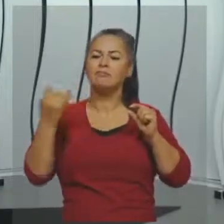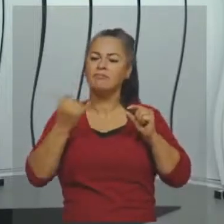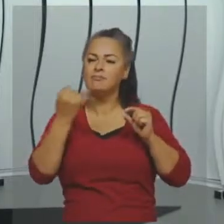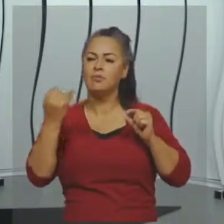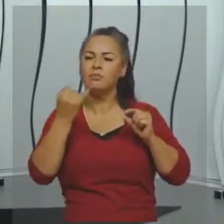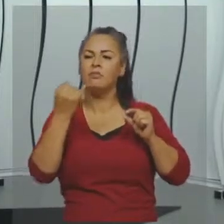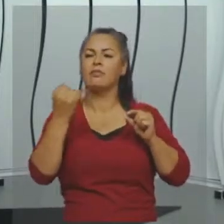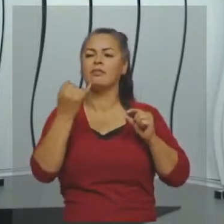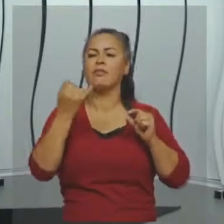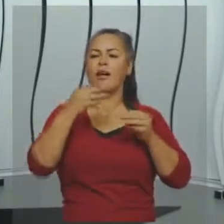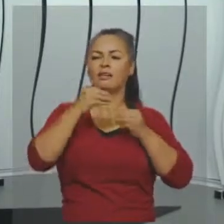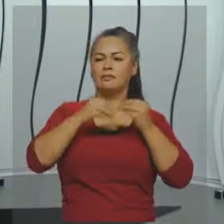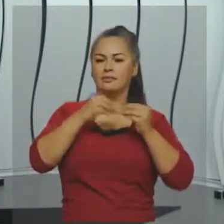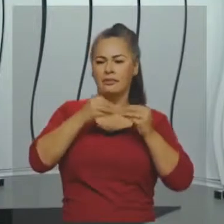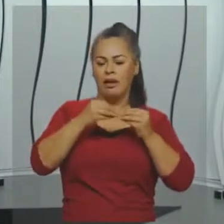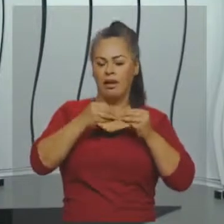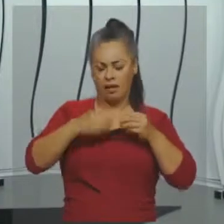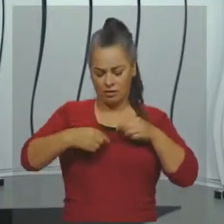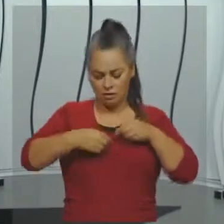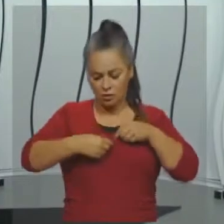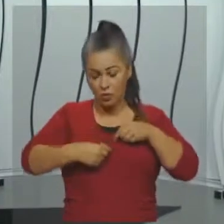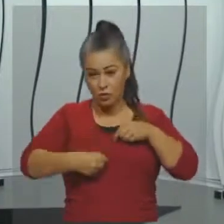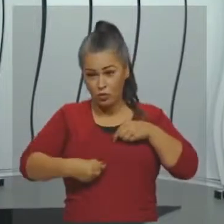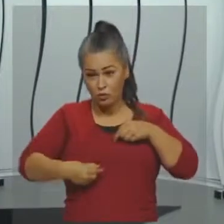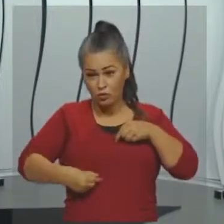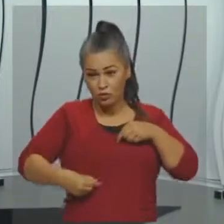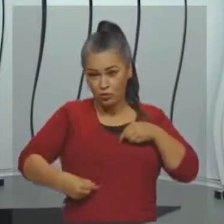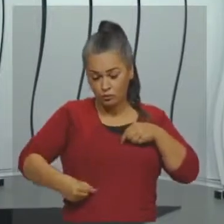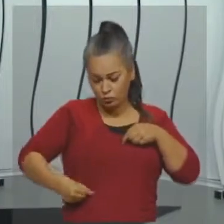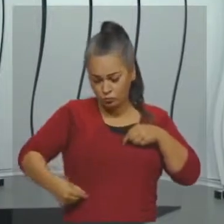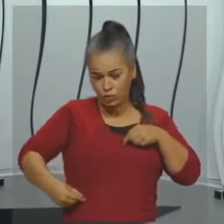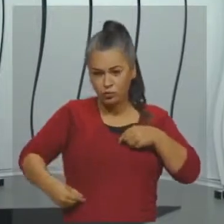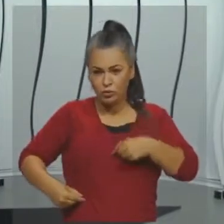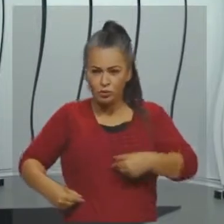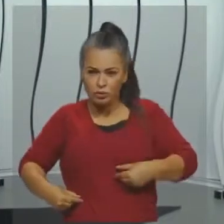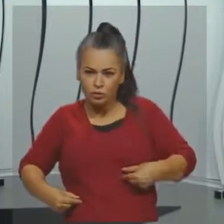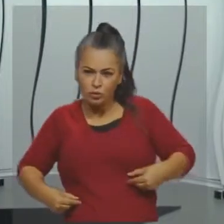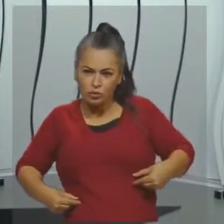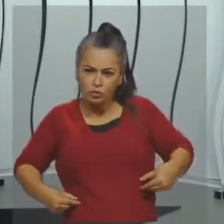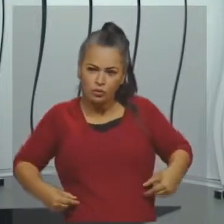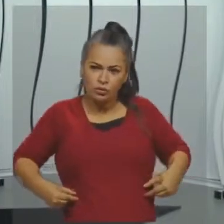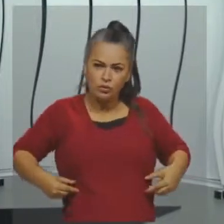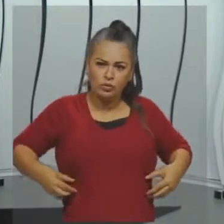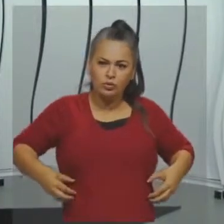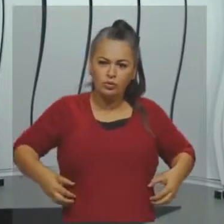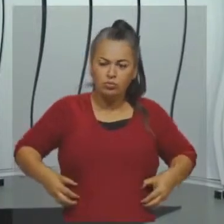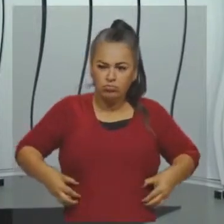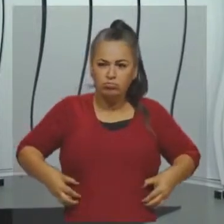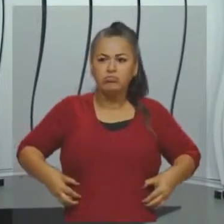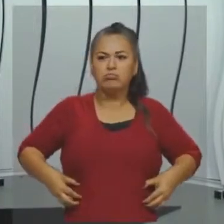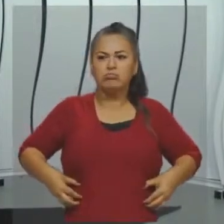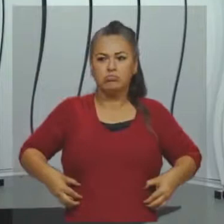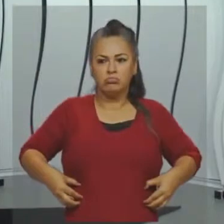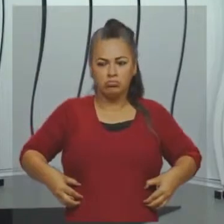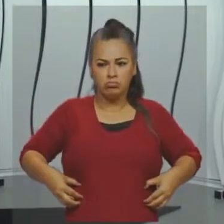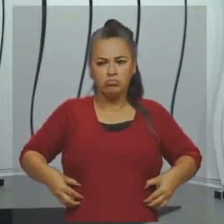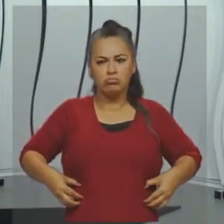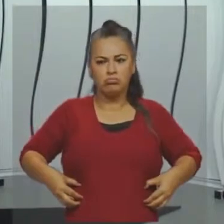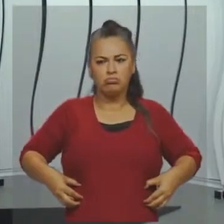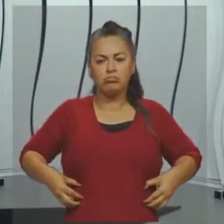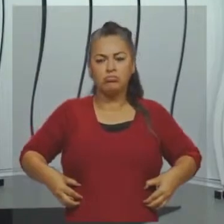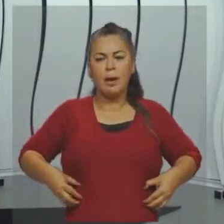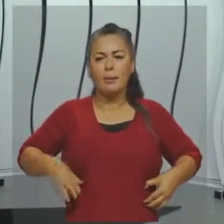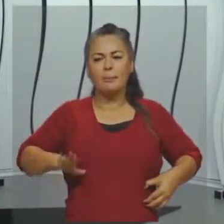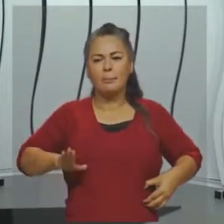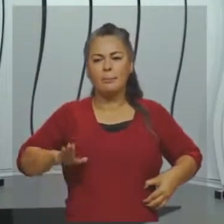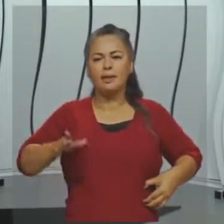sangue e ele vai ser filtrado de maneira bem específica e de maneira eu não diria detalhada, mas